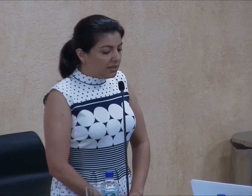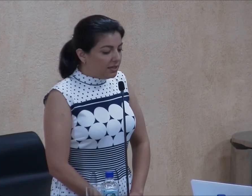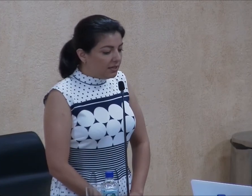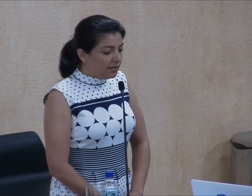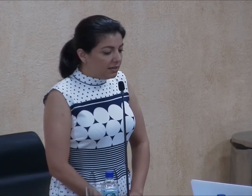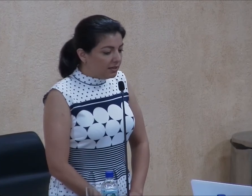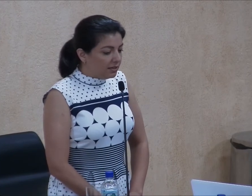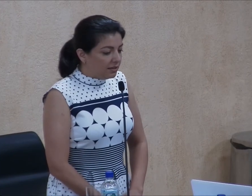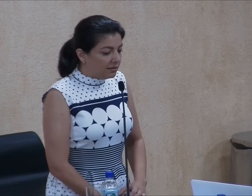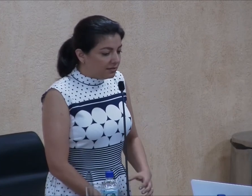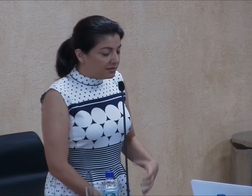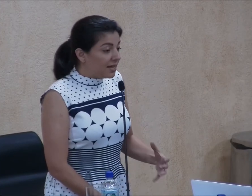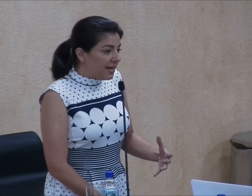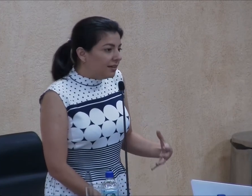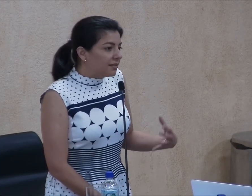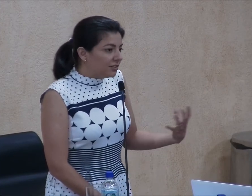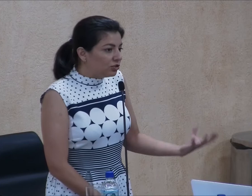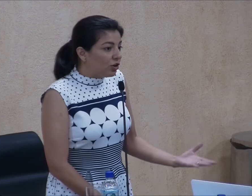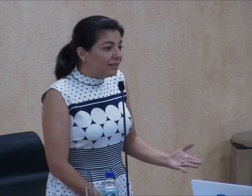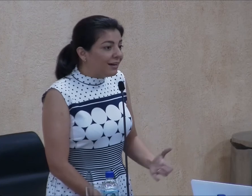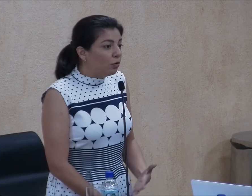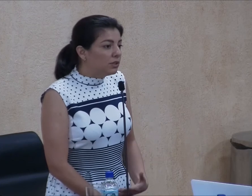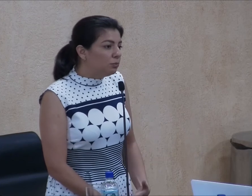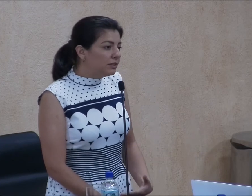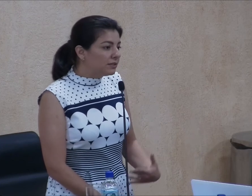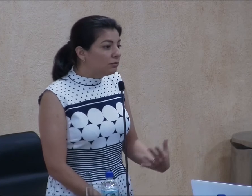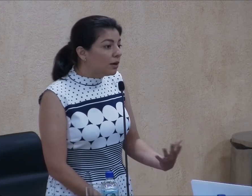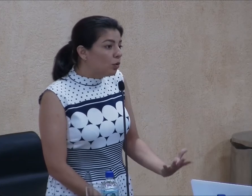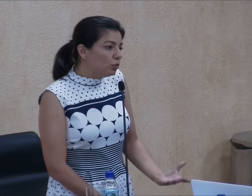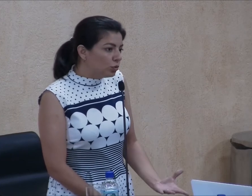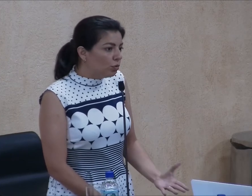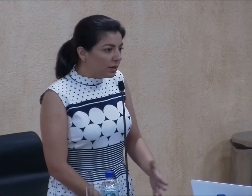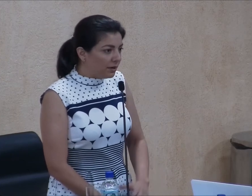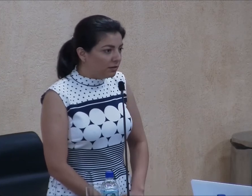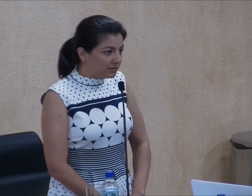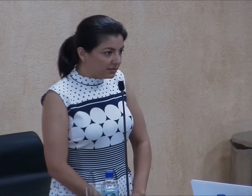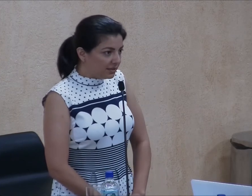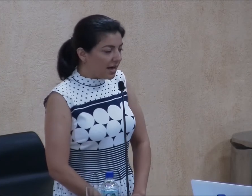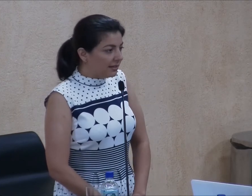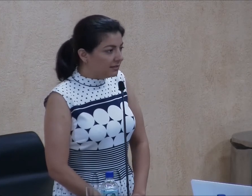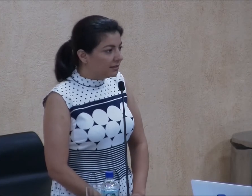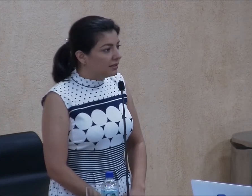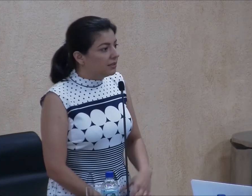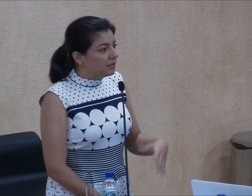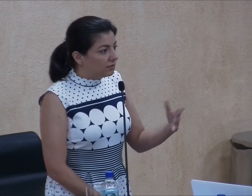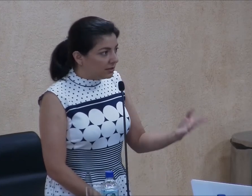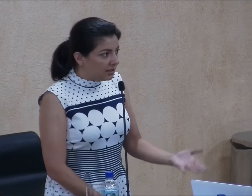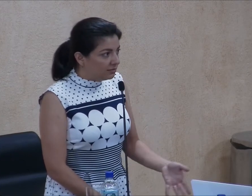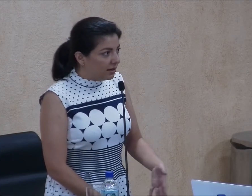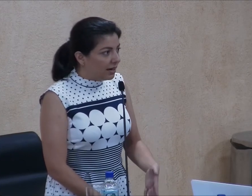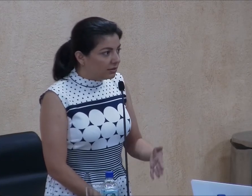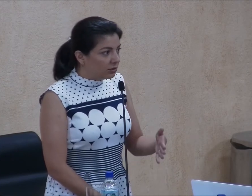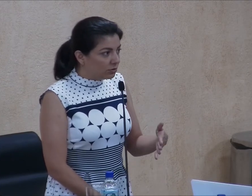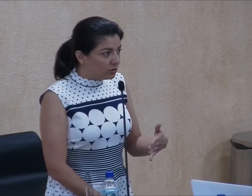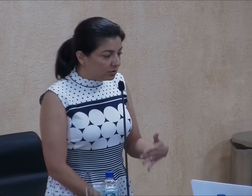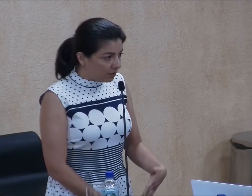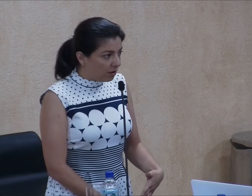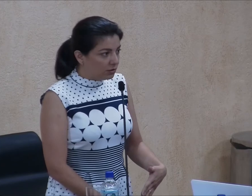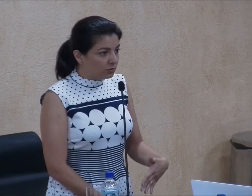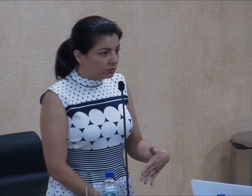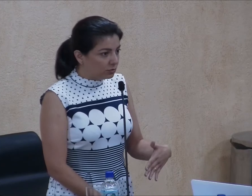e sei da história e da contribuição da cultura para a nossa cidade. Gostaria de falar